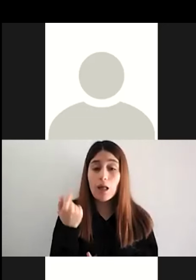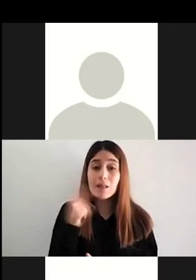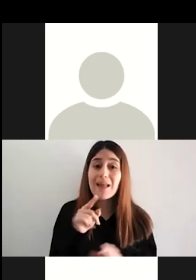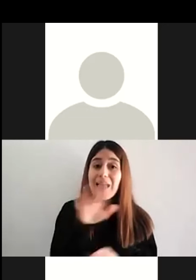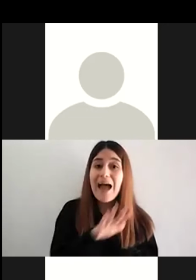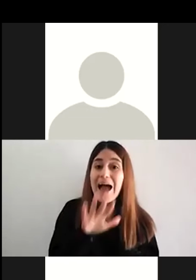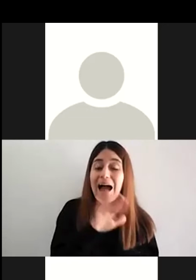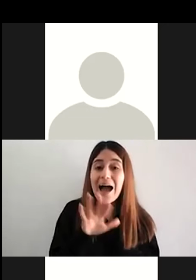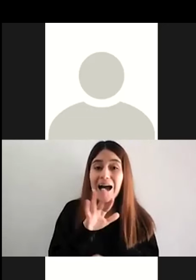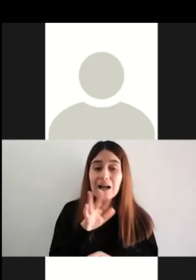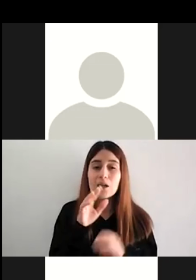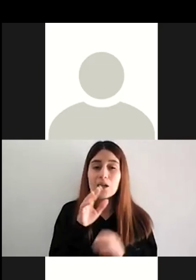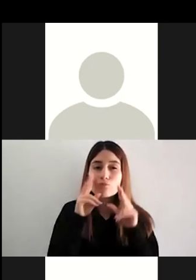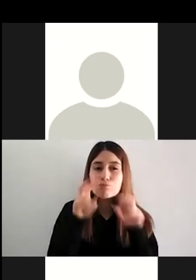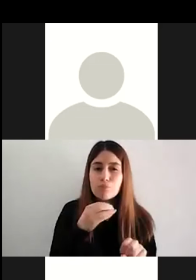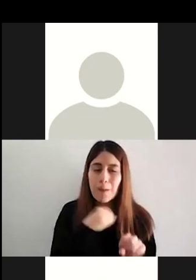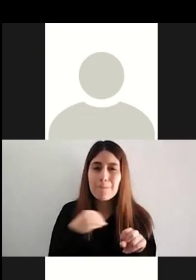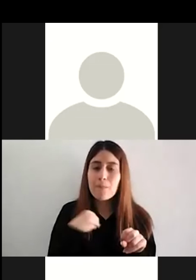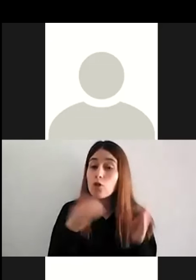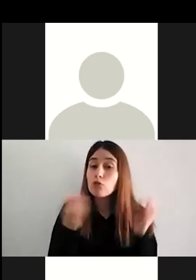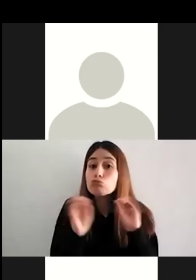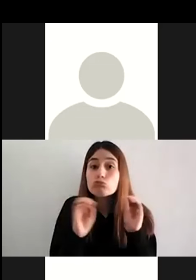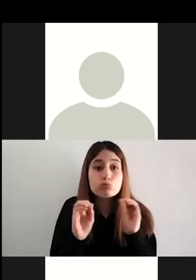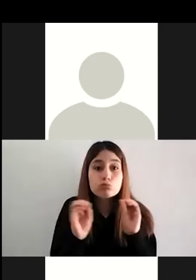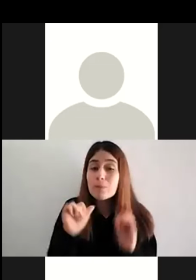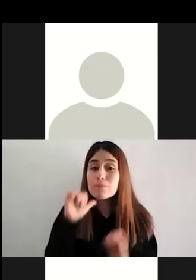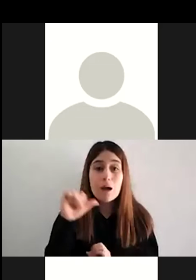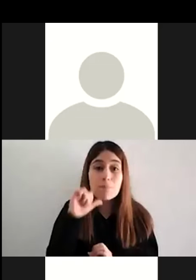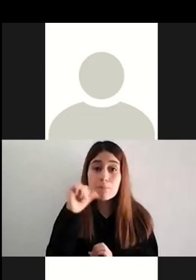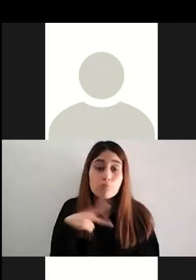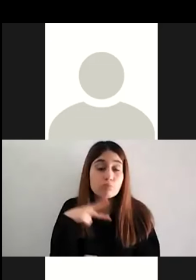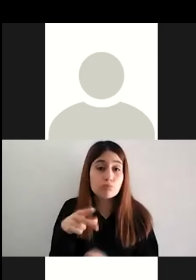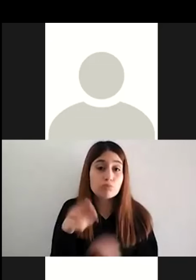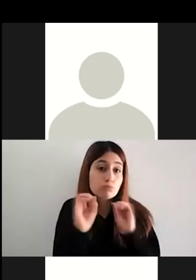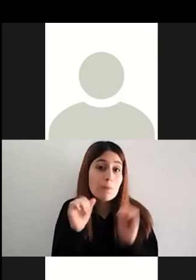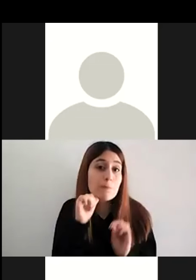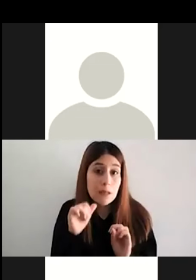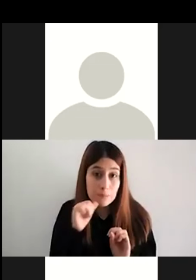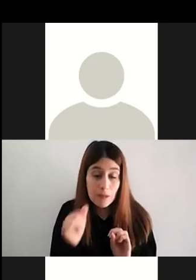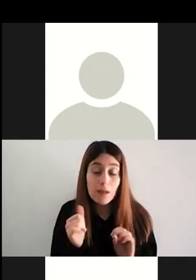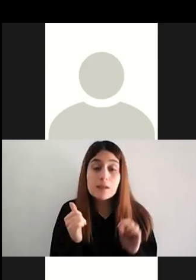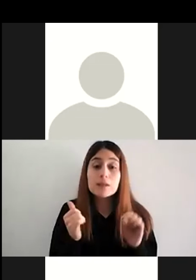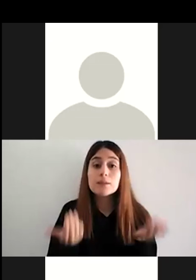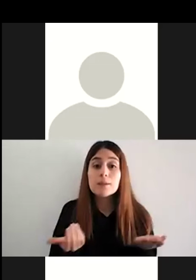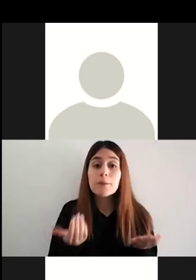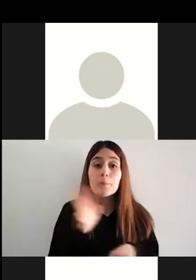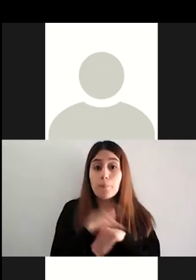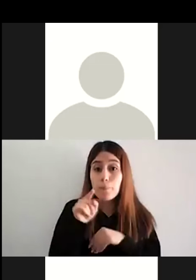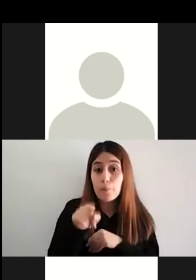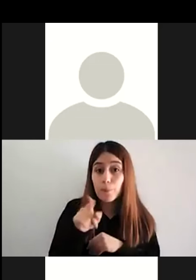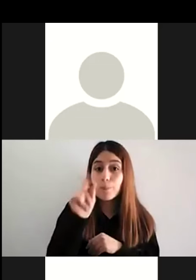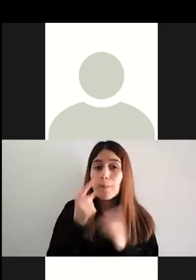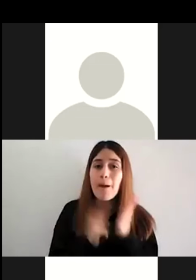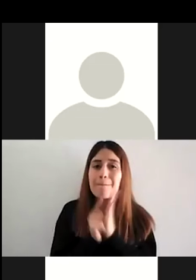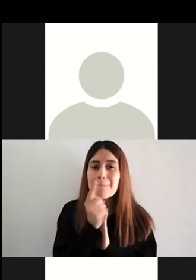clínicas em que não existe representatividade portuguesa. Além disso, pelo mapa